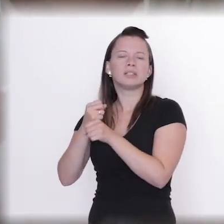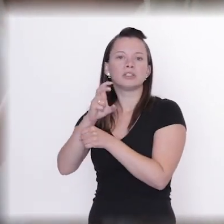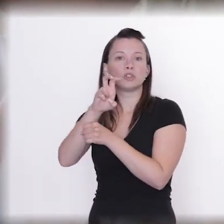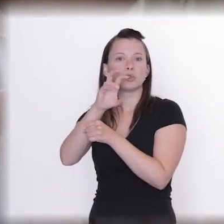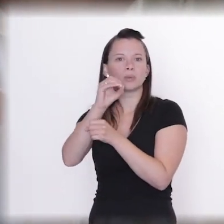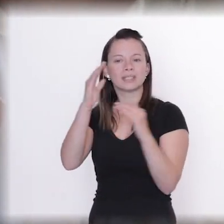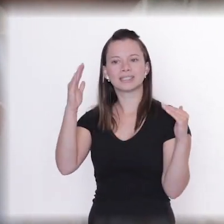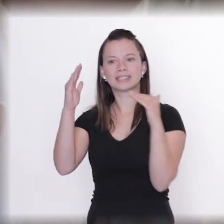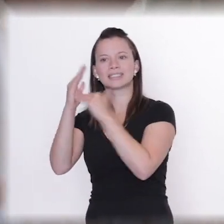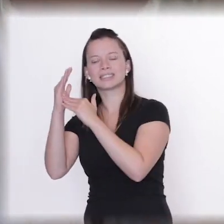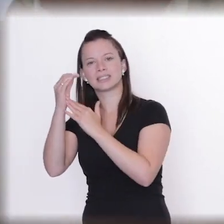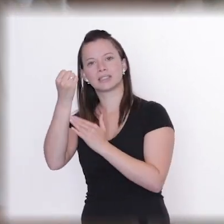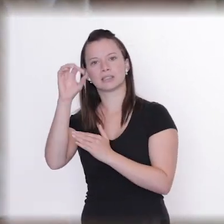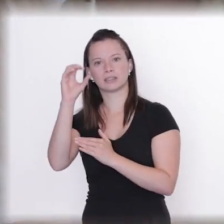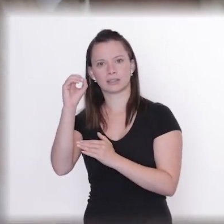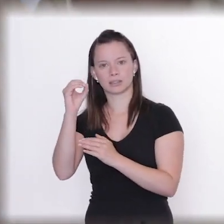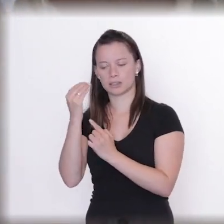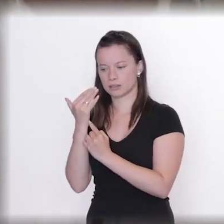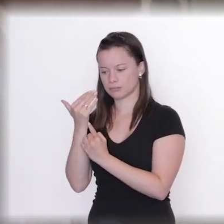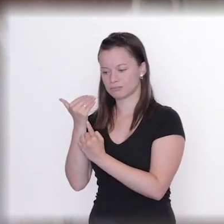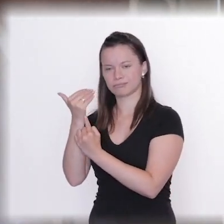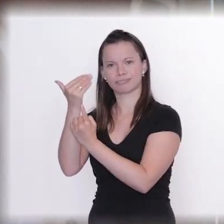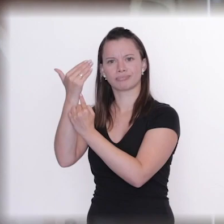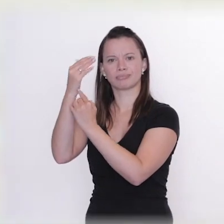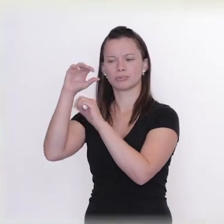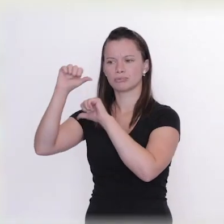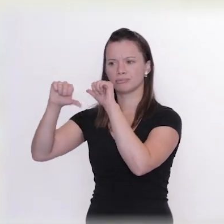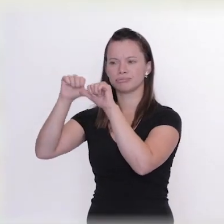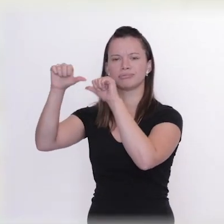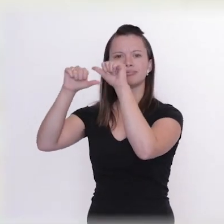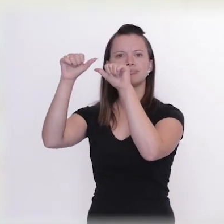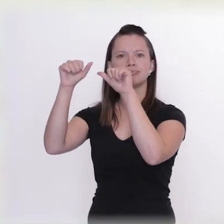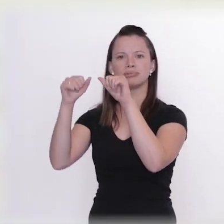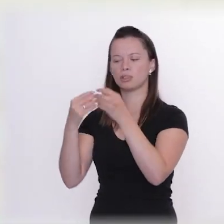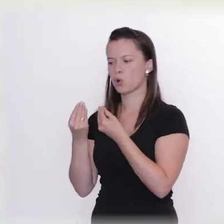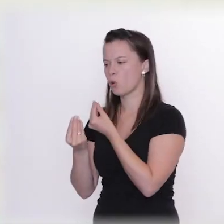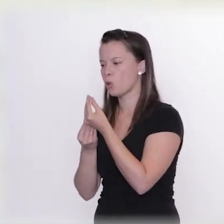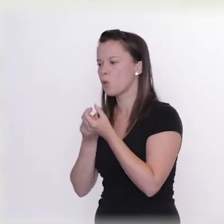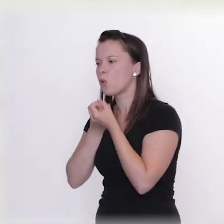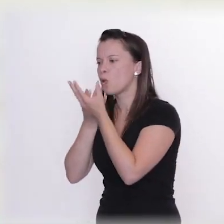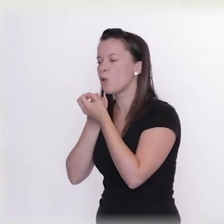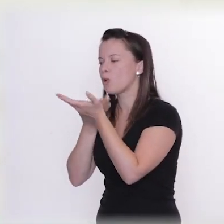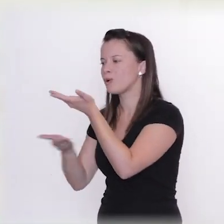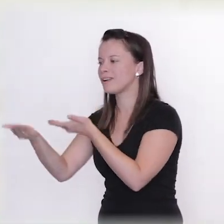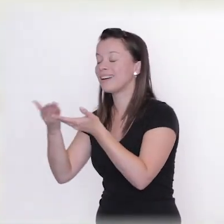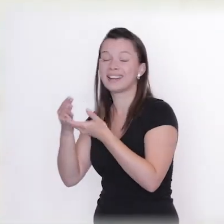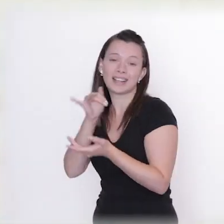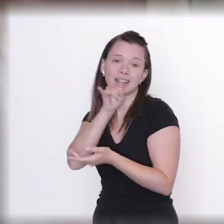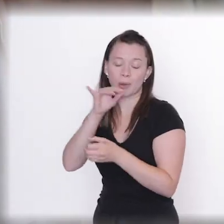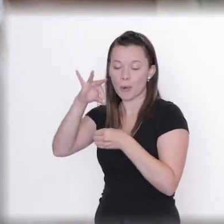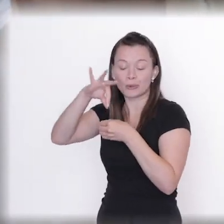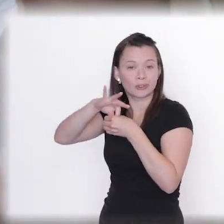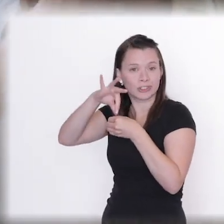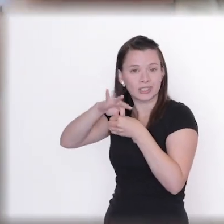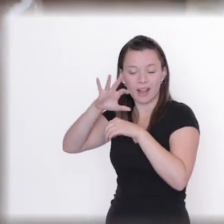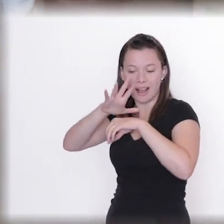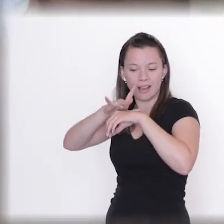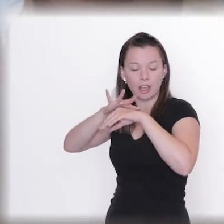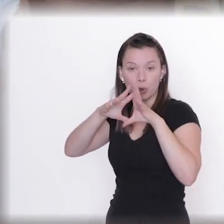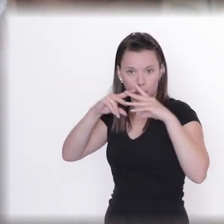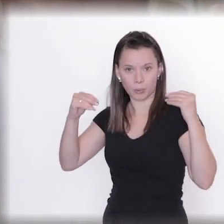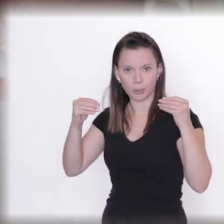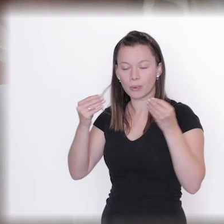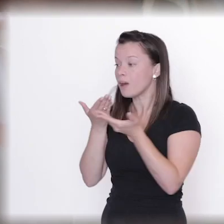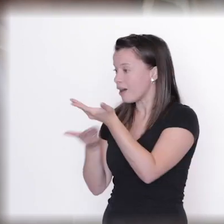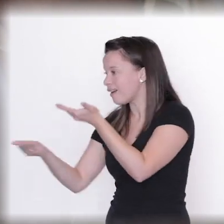80, as tecnologias, as trocas de informações, o chá que vai curar alguma coisa, sabe? Todas